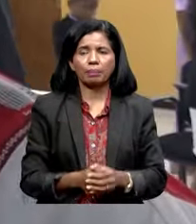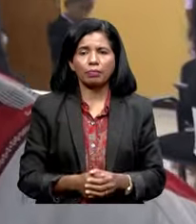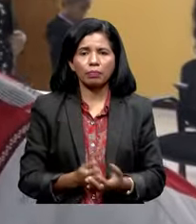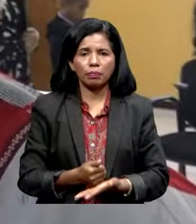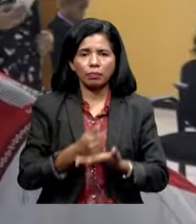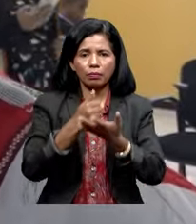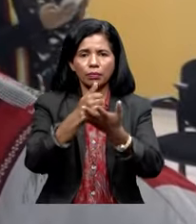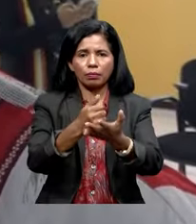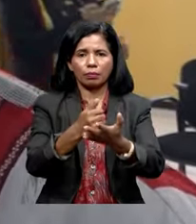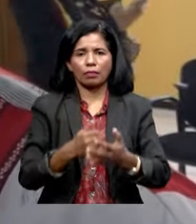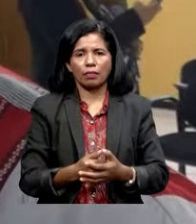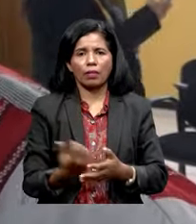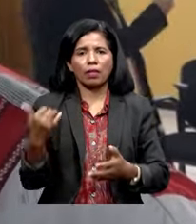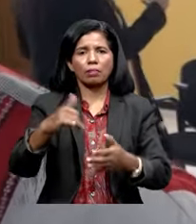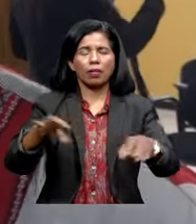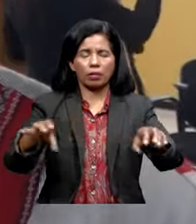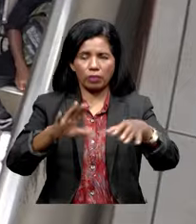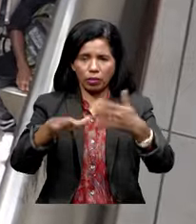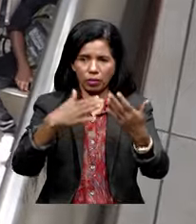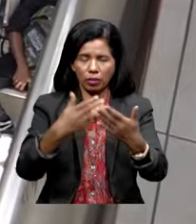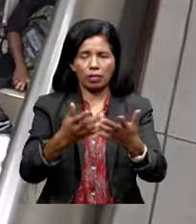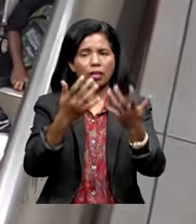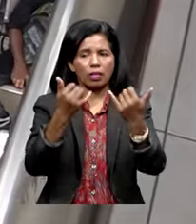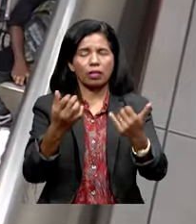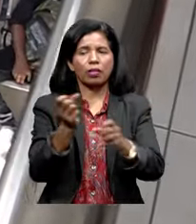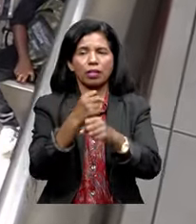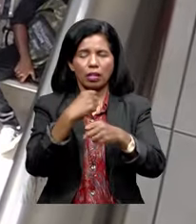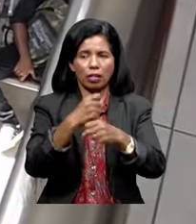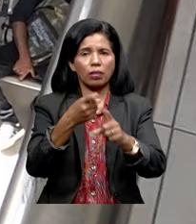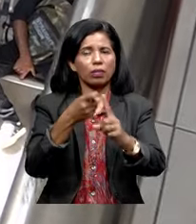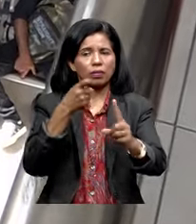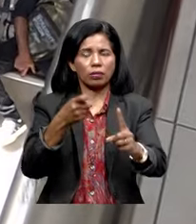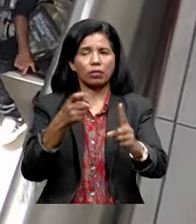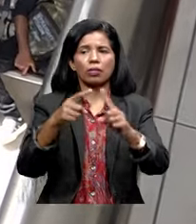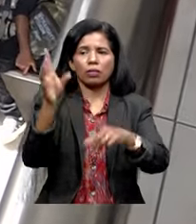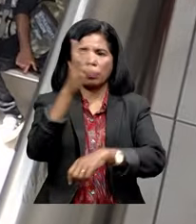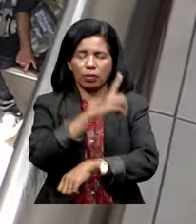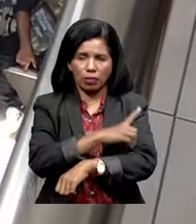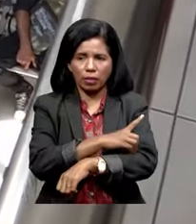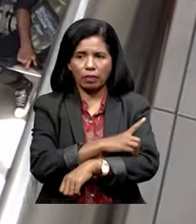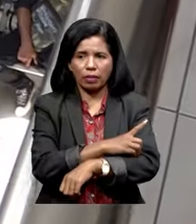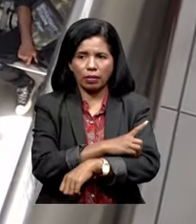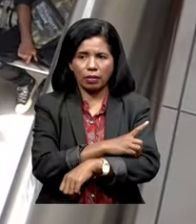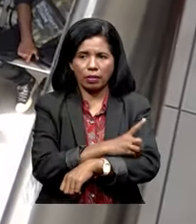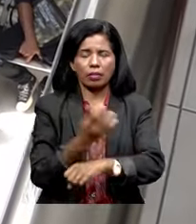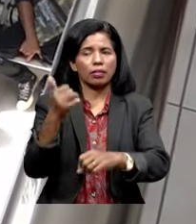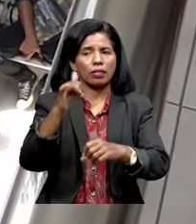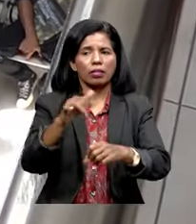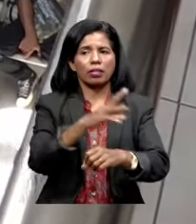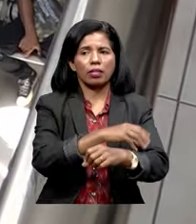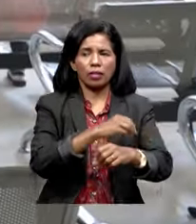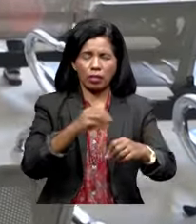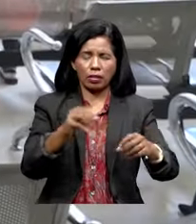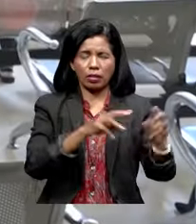tulolmos ba servisu sira neve agora rao kalo rao kusi ohi prato sira ne mobilidade